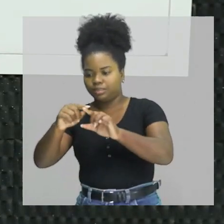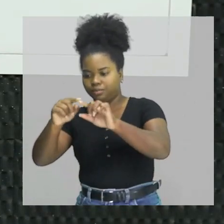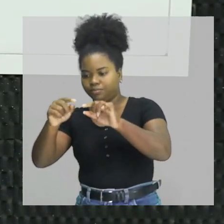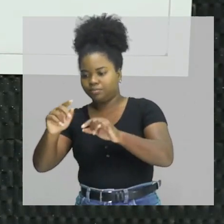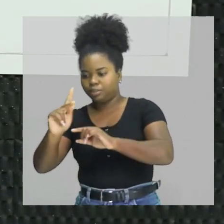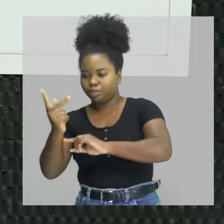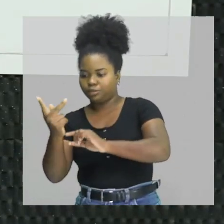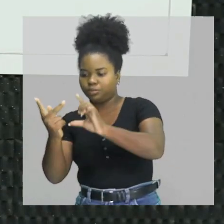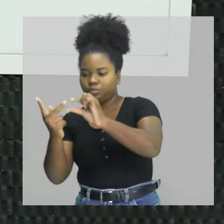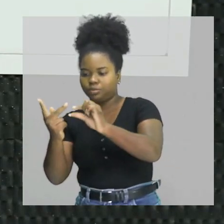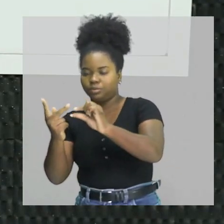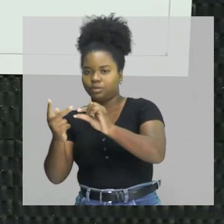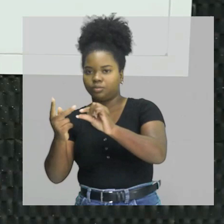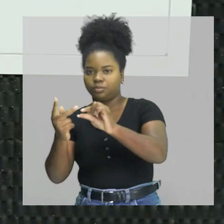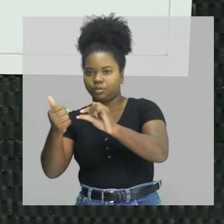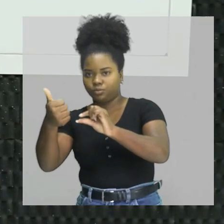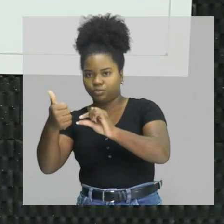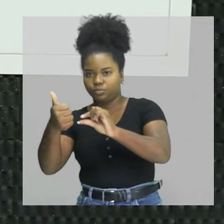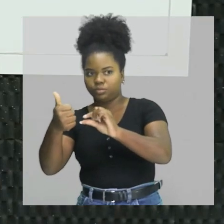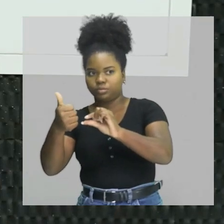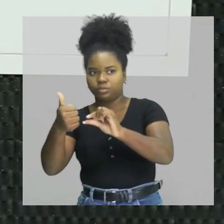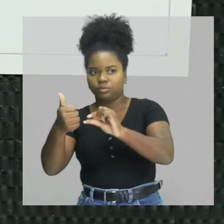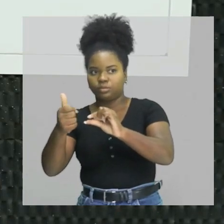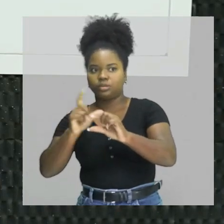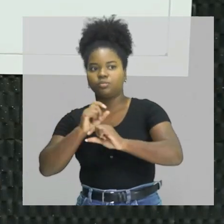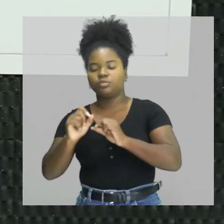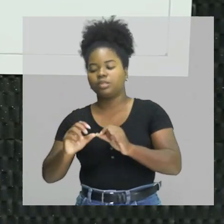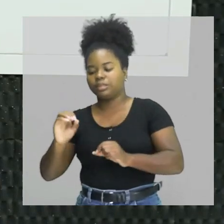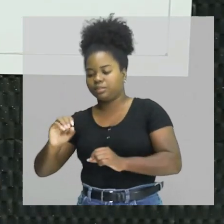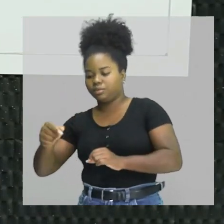aqui é 0,5.